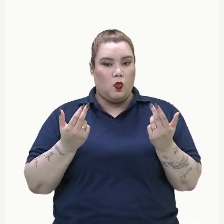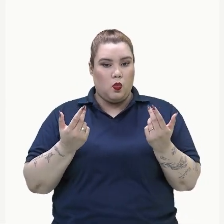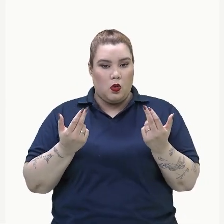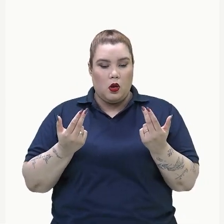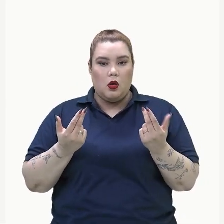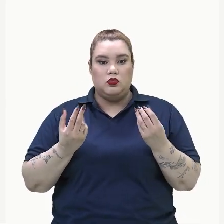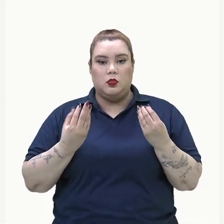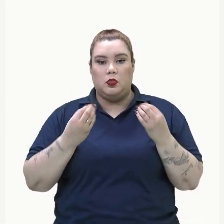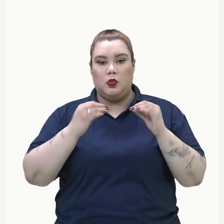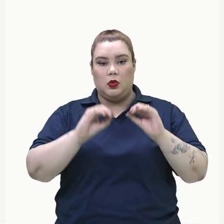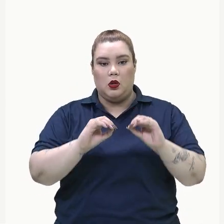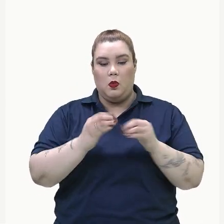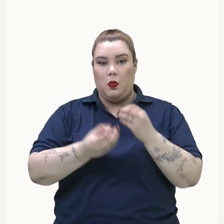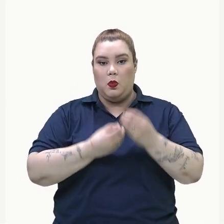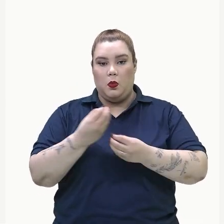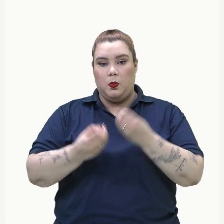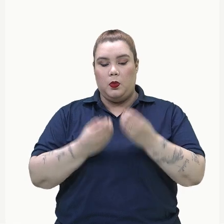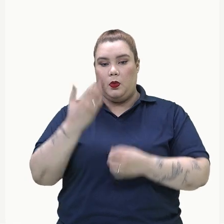tá, de eu escrever isso aqui, ó.